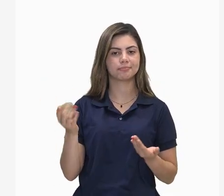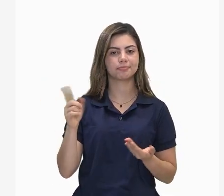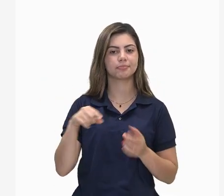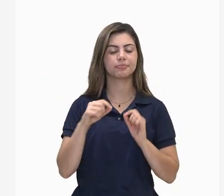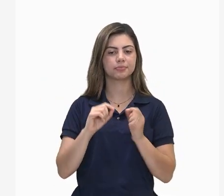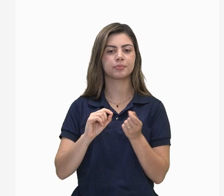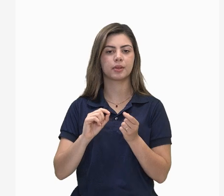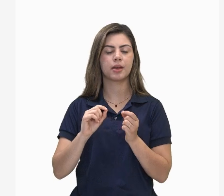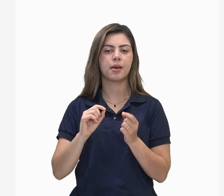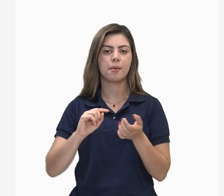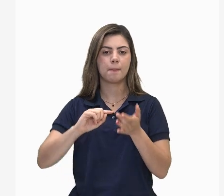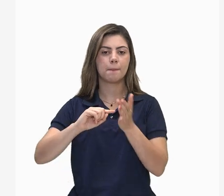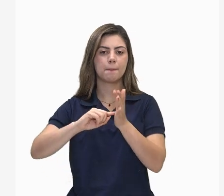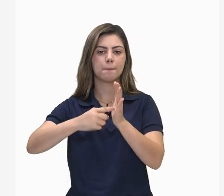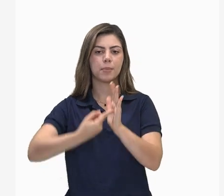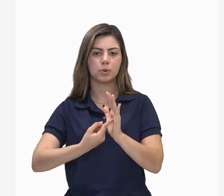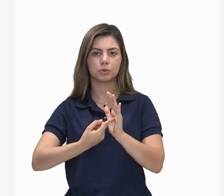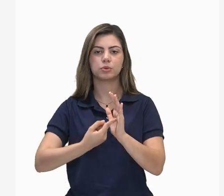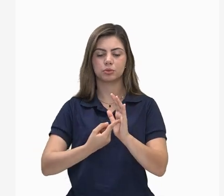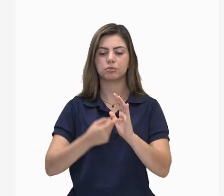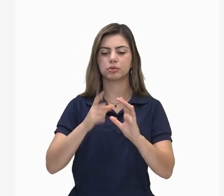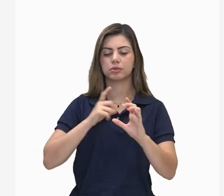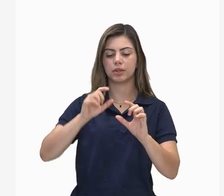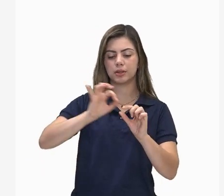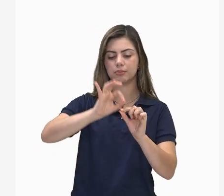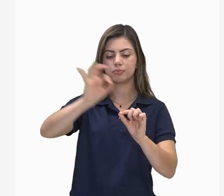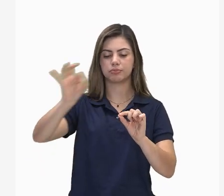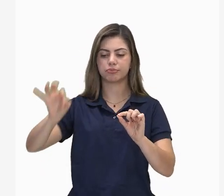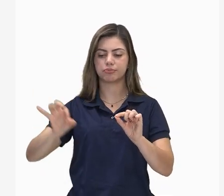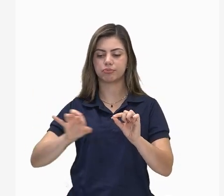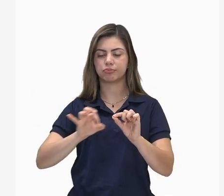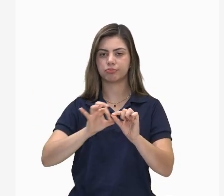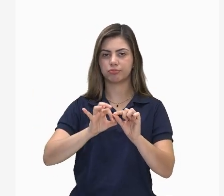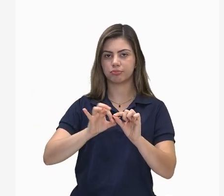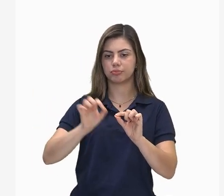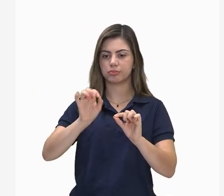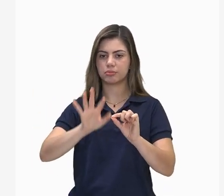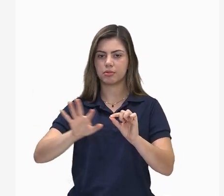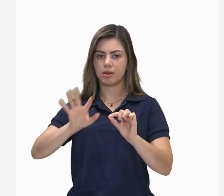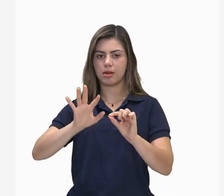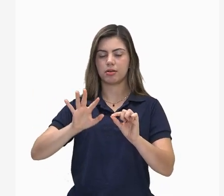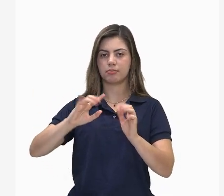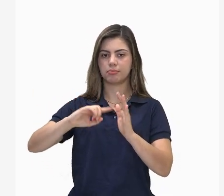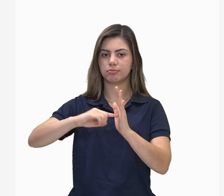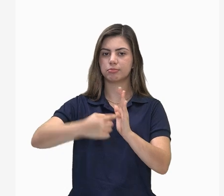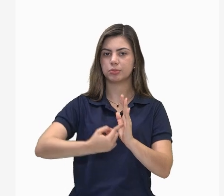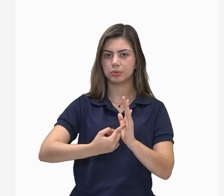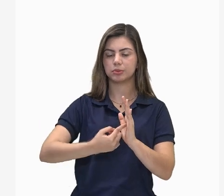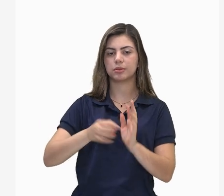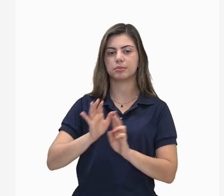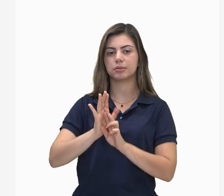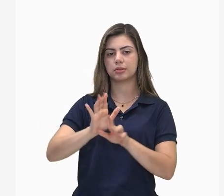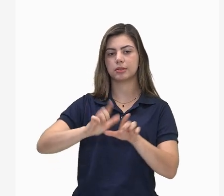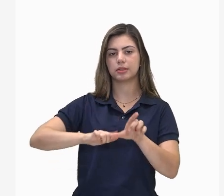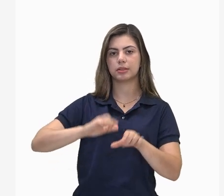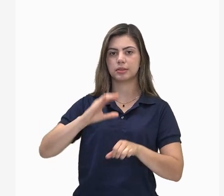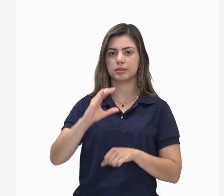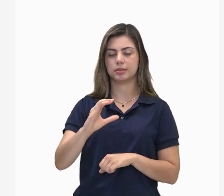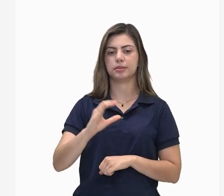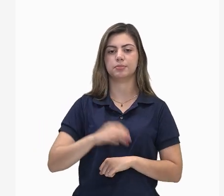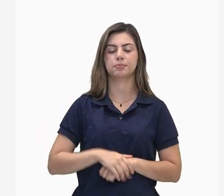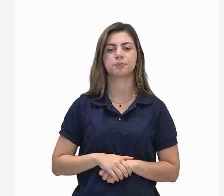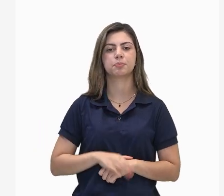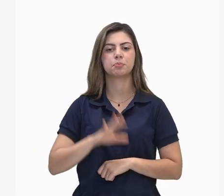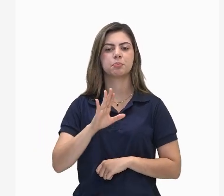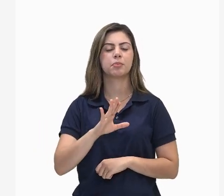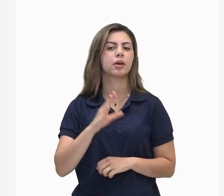ponto C, que é o ponto fixo no interior da circunferência. Então, acompanhe no VT aí como é feita, quem